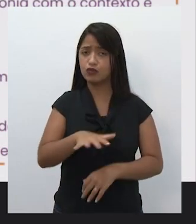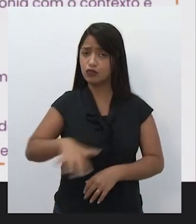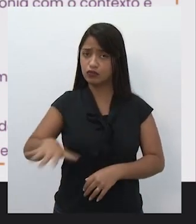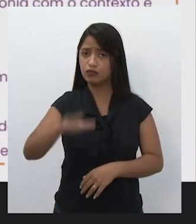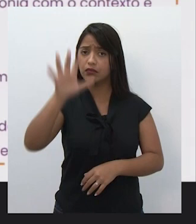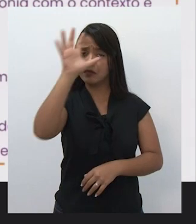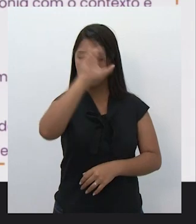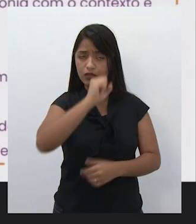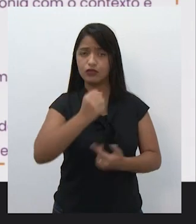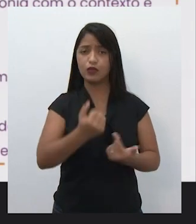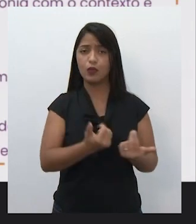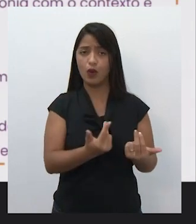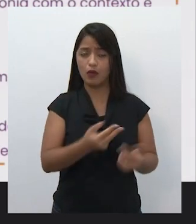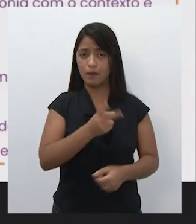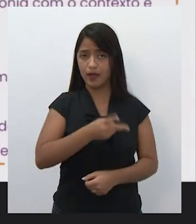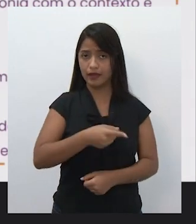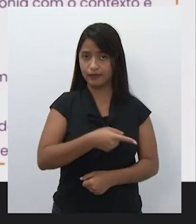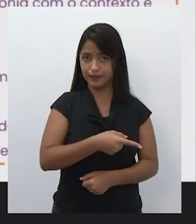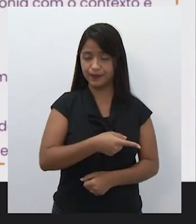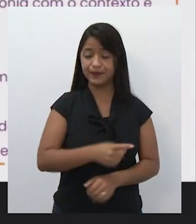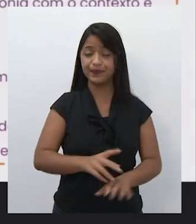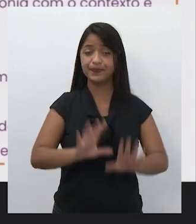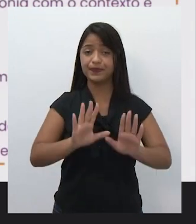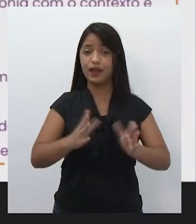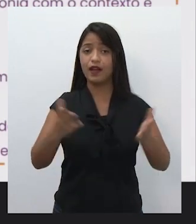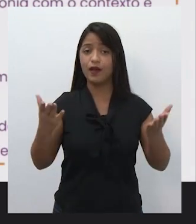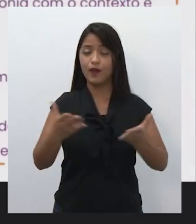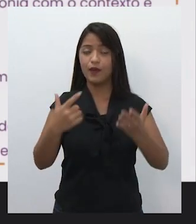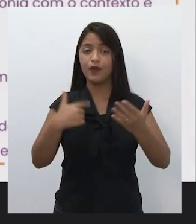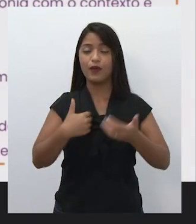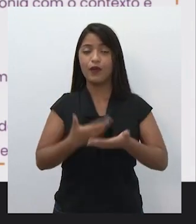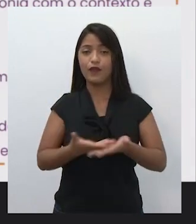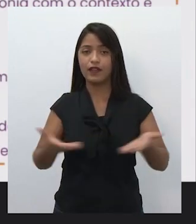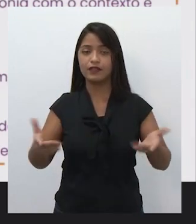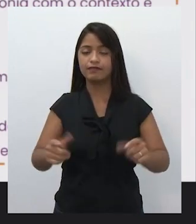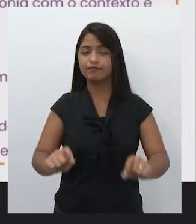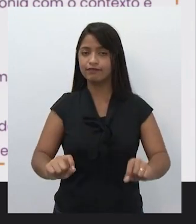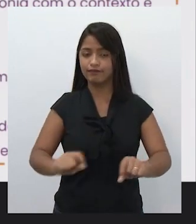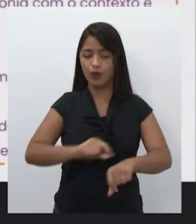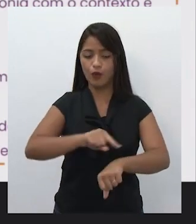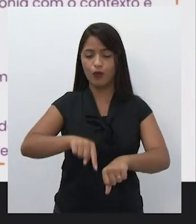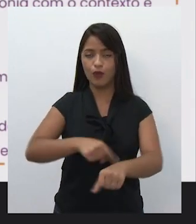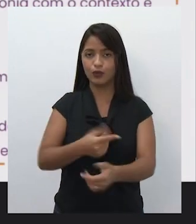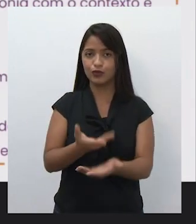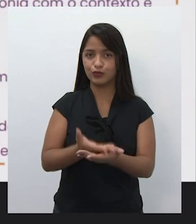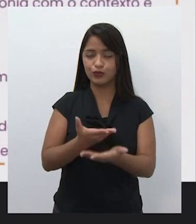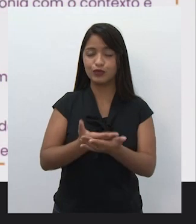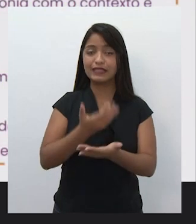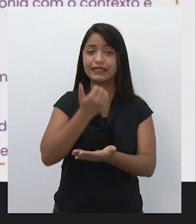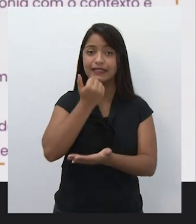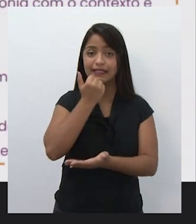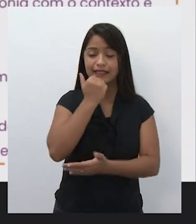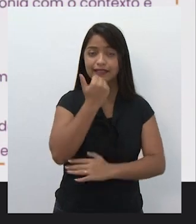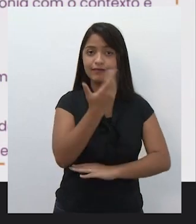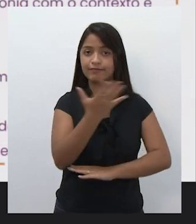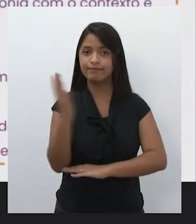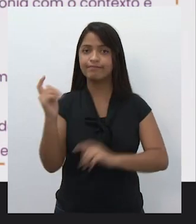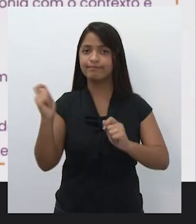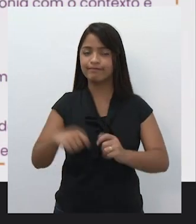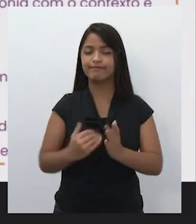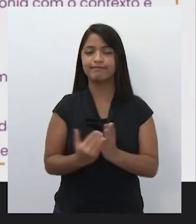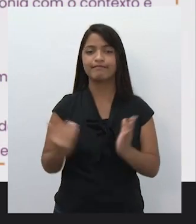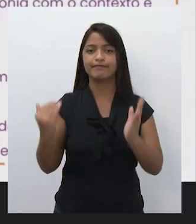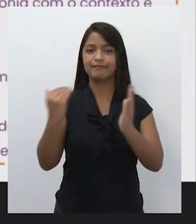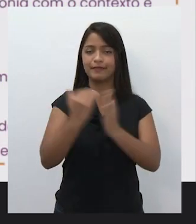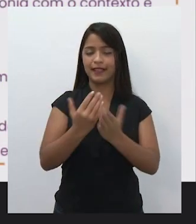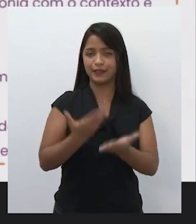oferecer um itinerário de ciências da natureza em que eu posso ir além. Mas eu posso